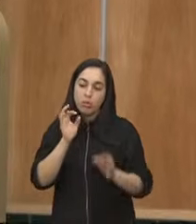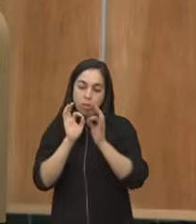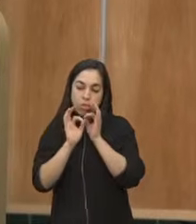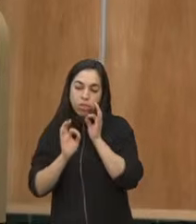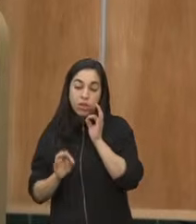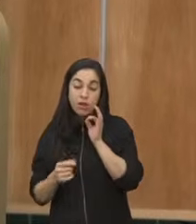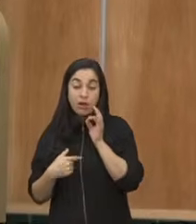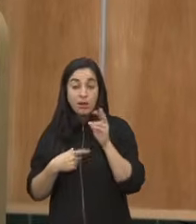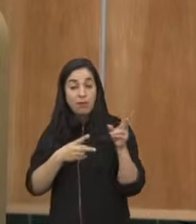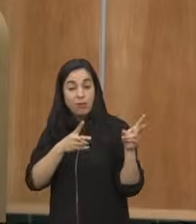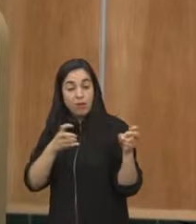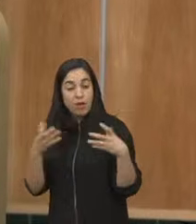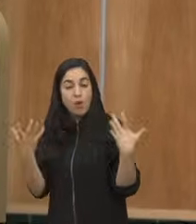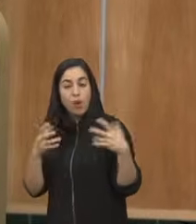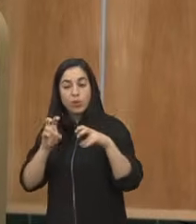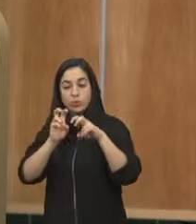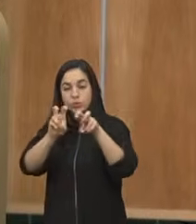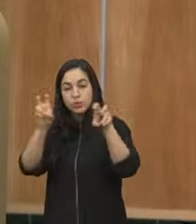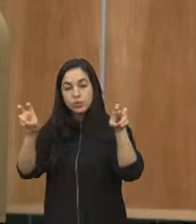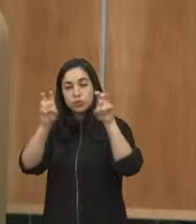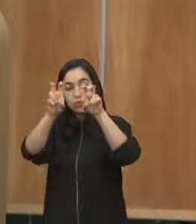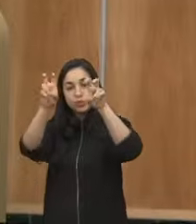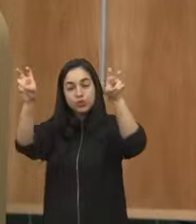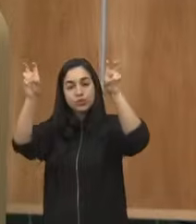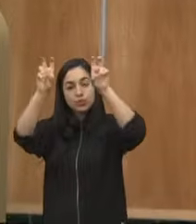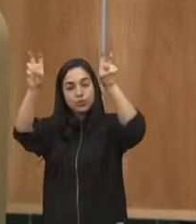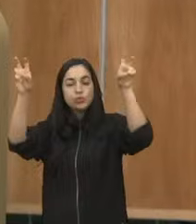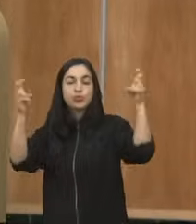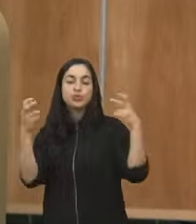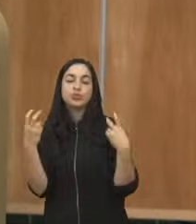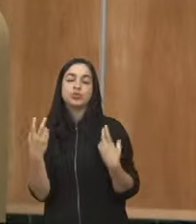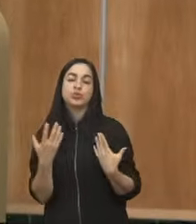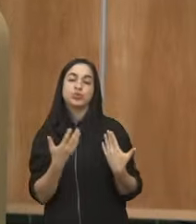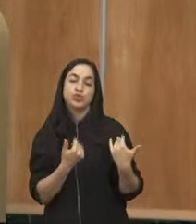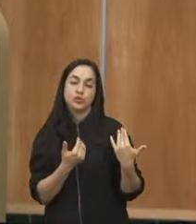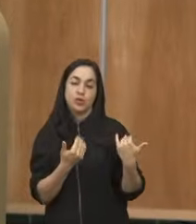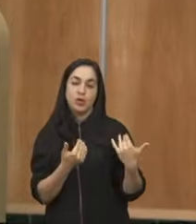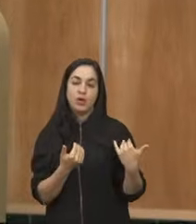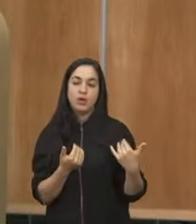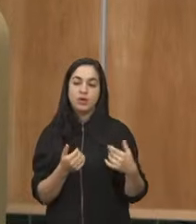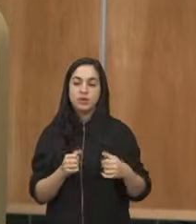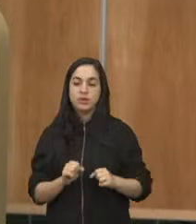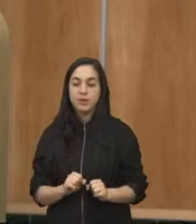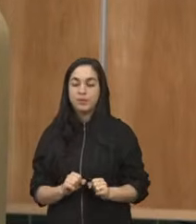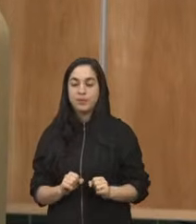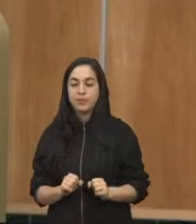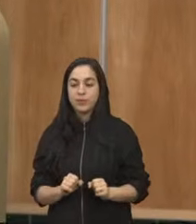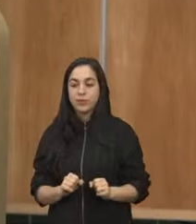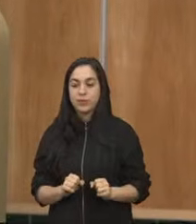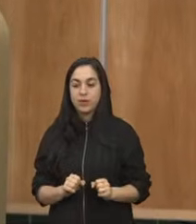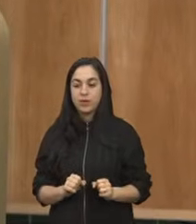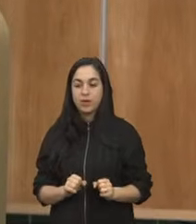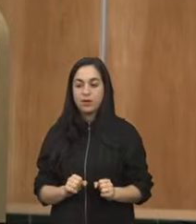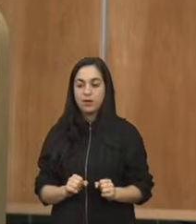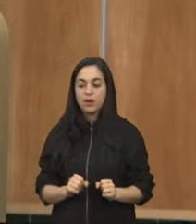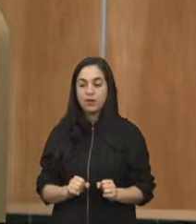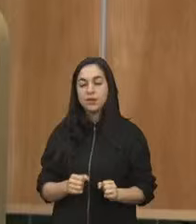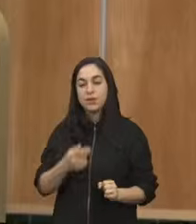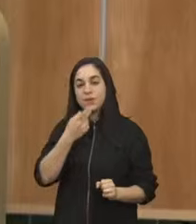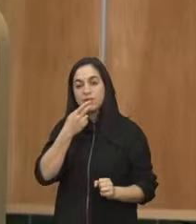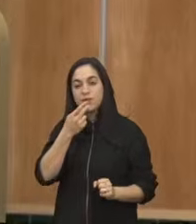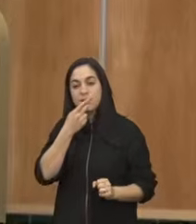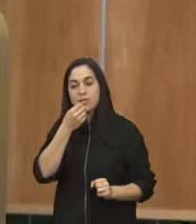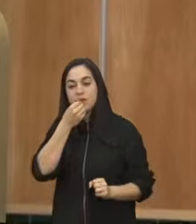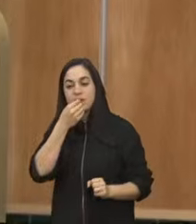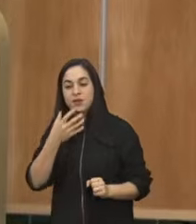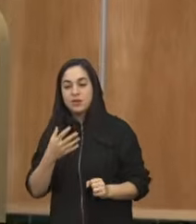de jovens. E também num curso que eu fiz no núcleo de formação de conservadores, a gente aprende que quem fala pouco, fala bem.